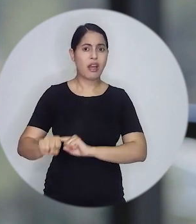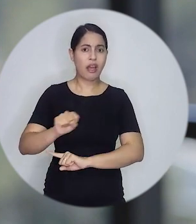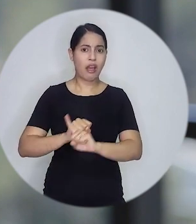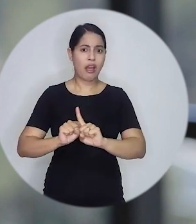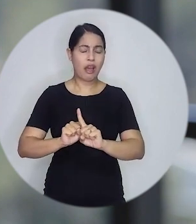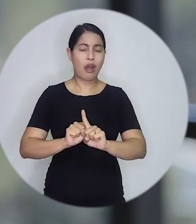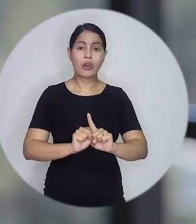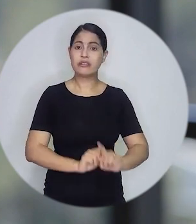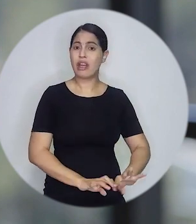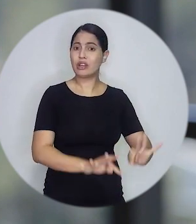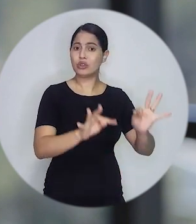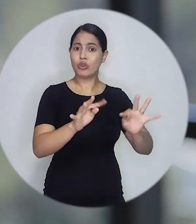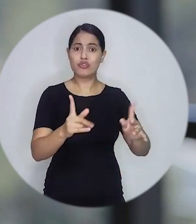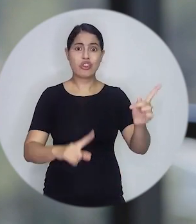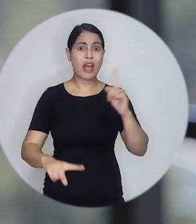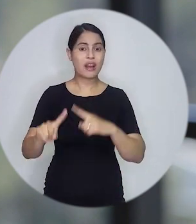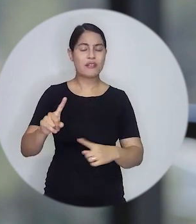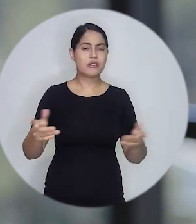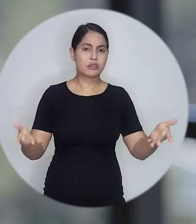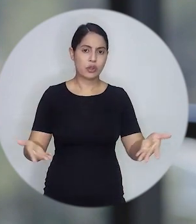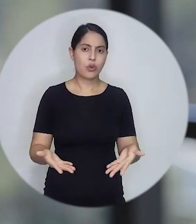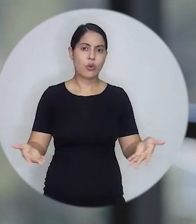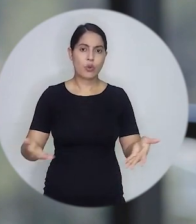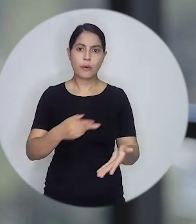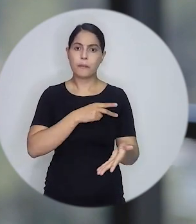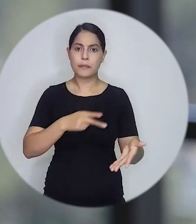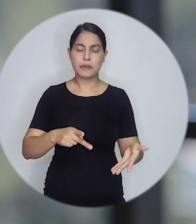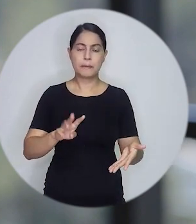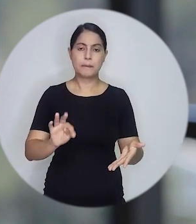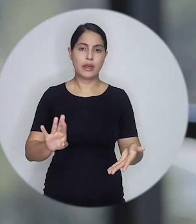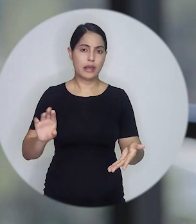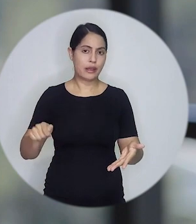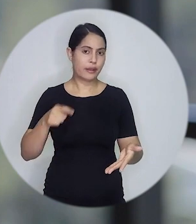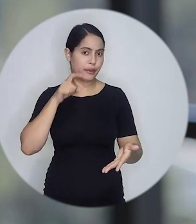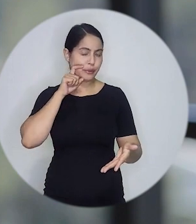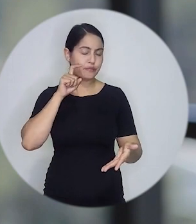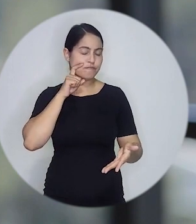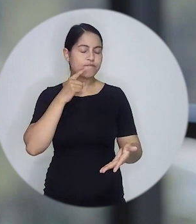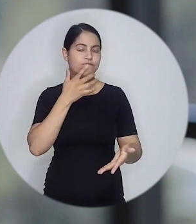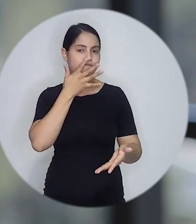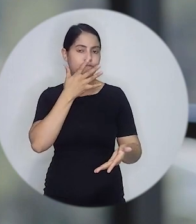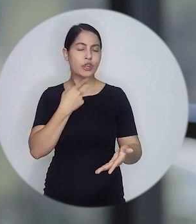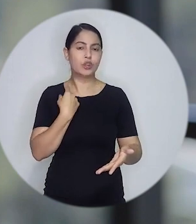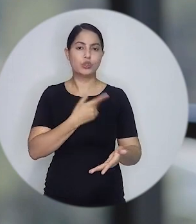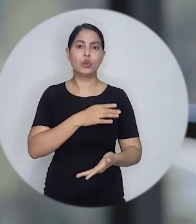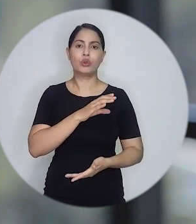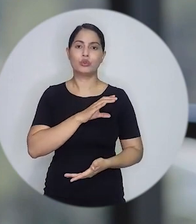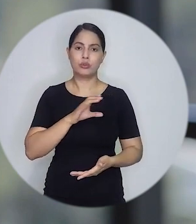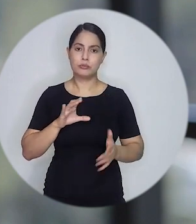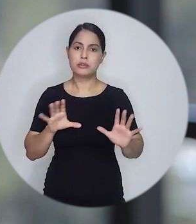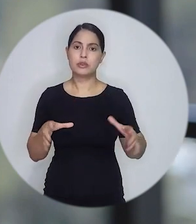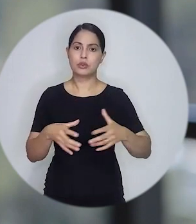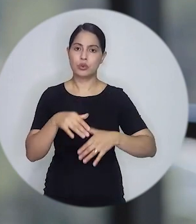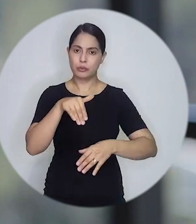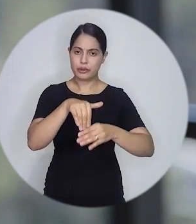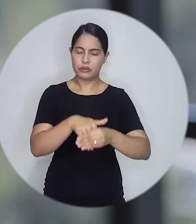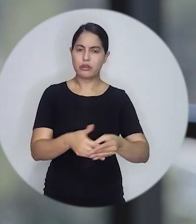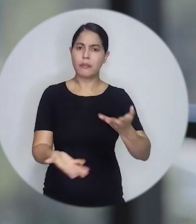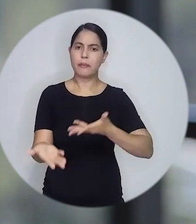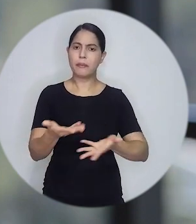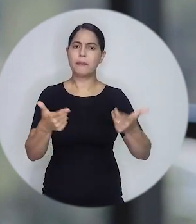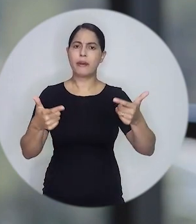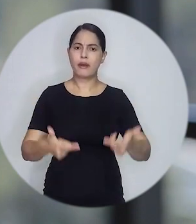tecnológicos. A partir da autorização do presidente Beto Simonetti, nossa Comissão de Direito Eleitoral vem acompanhando a tramitação do novo